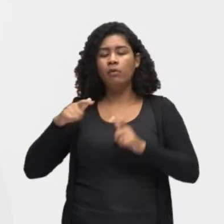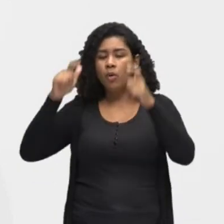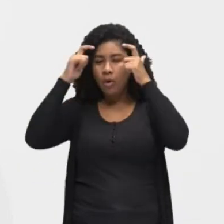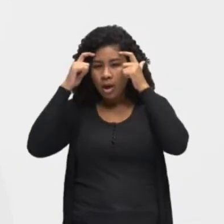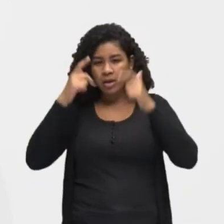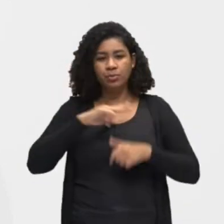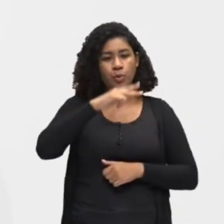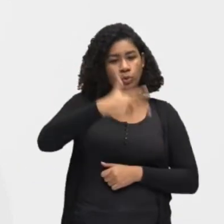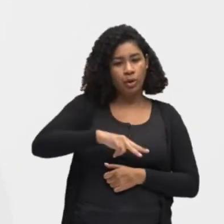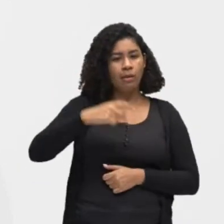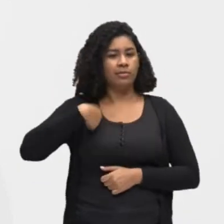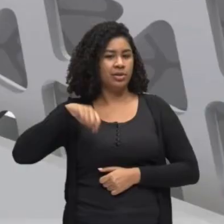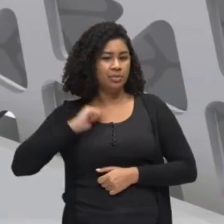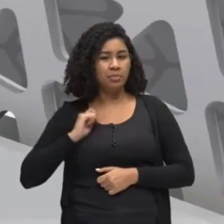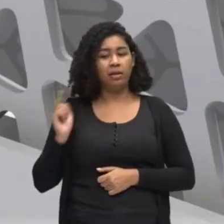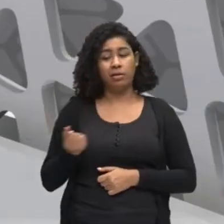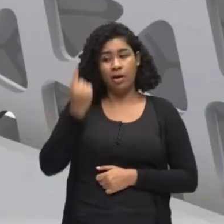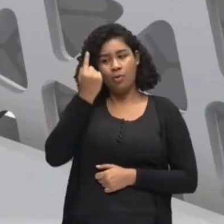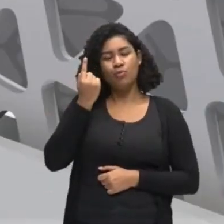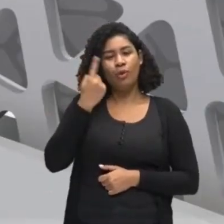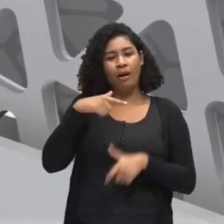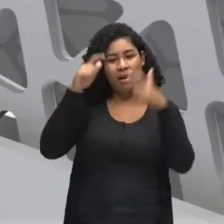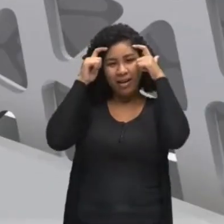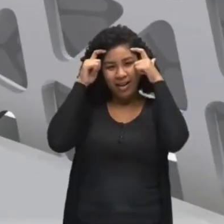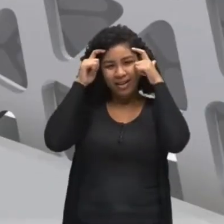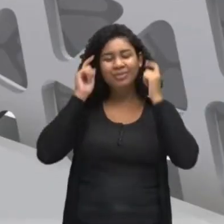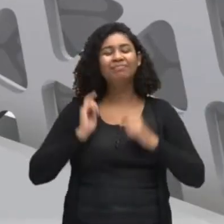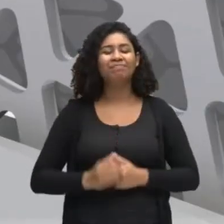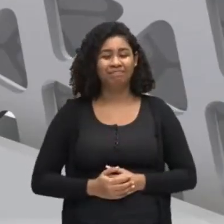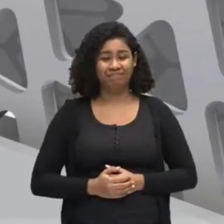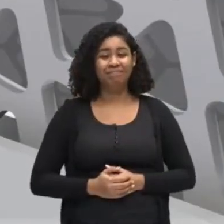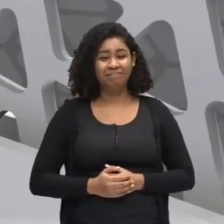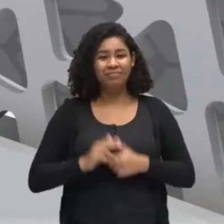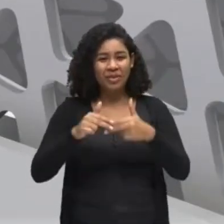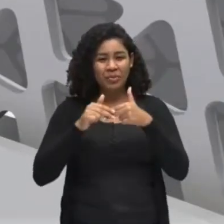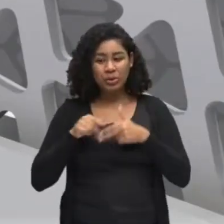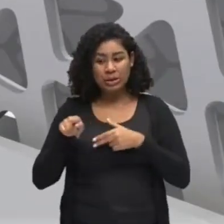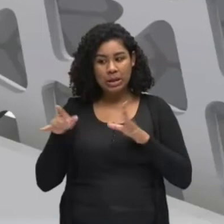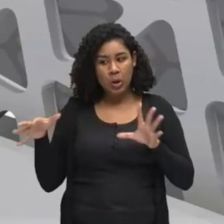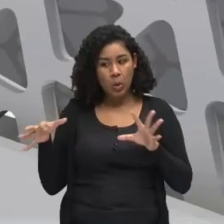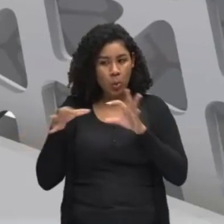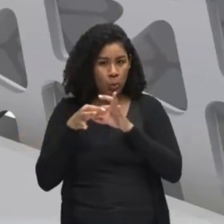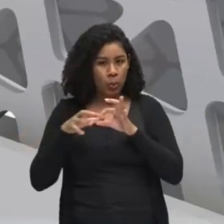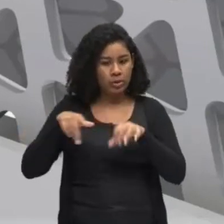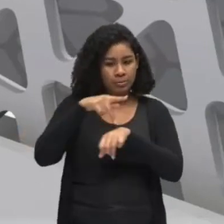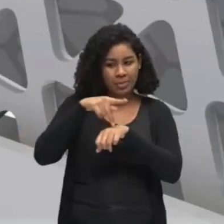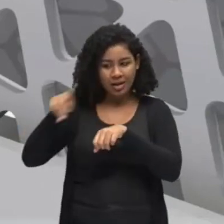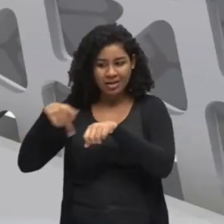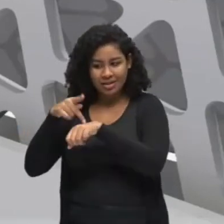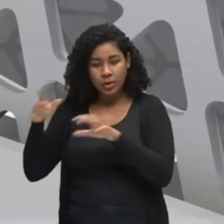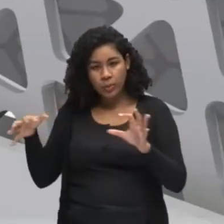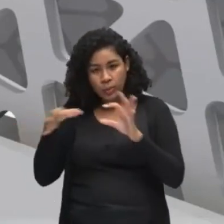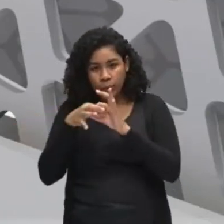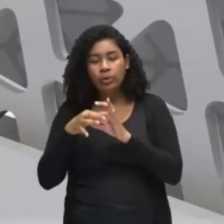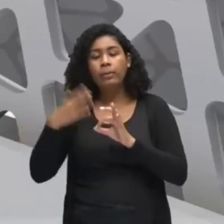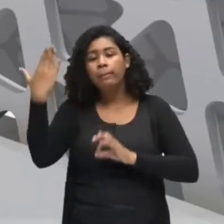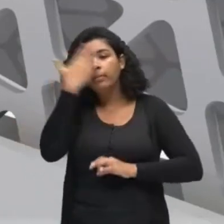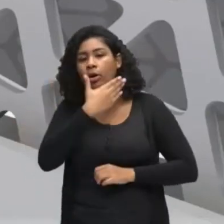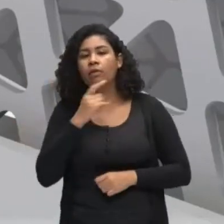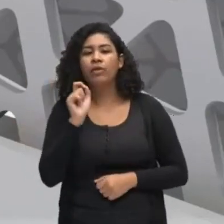professora rapidamente. Isso quer dizer o quê? Essa União Ibérica, ela justamente vai legitimar que